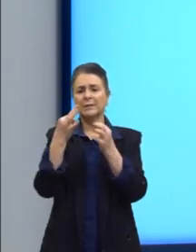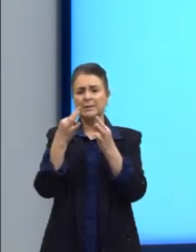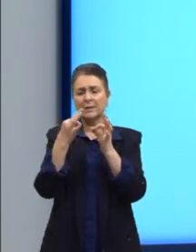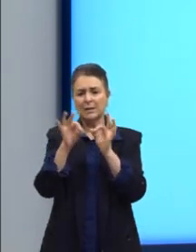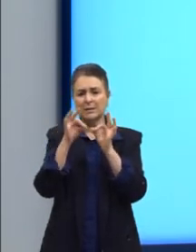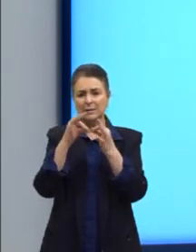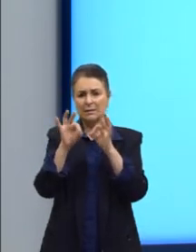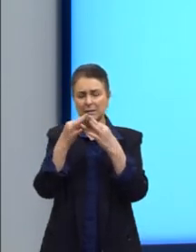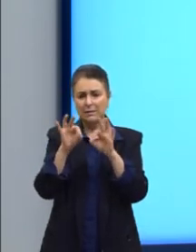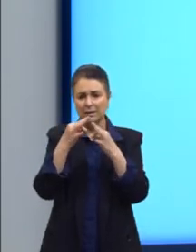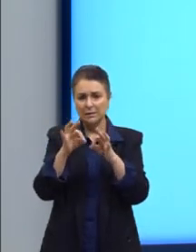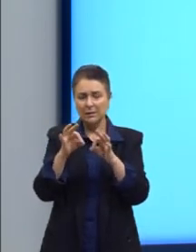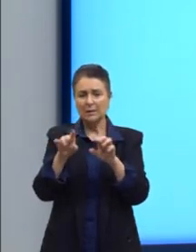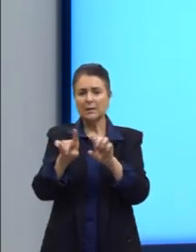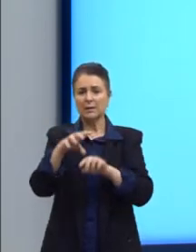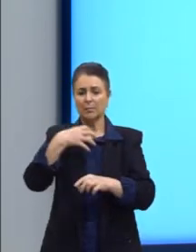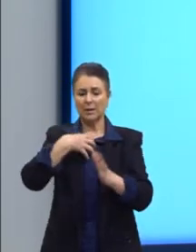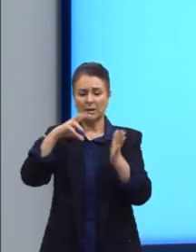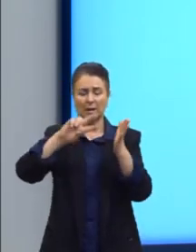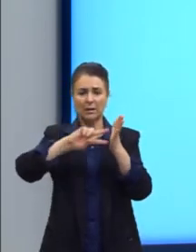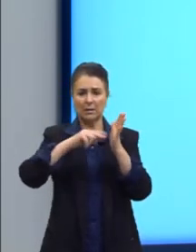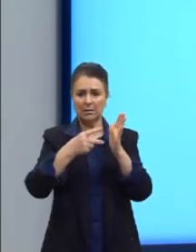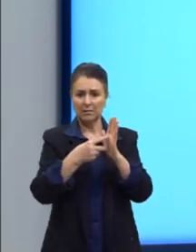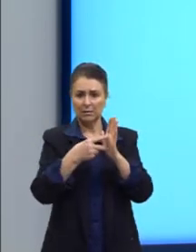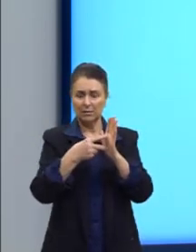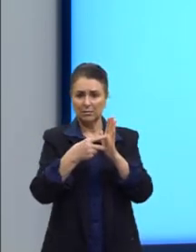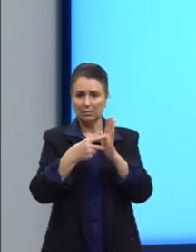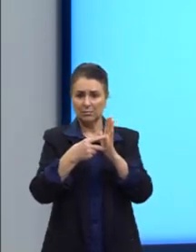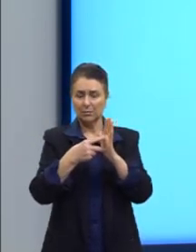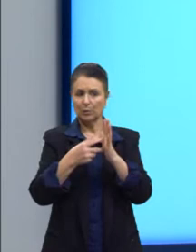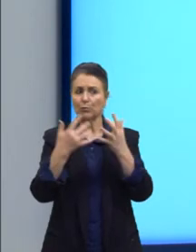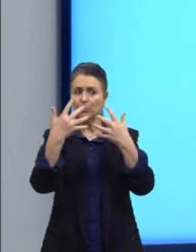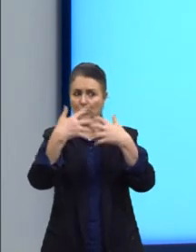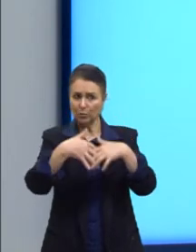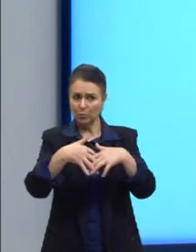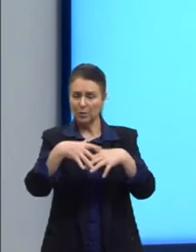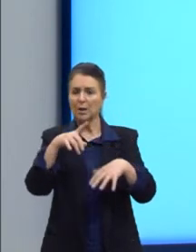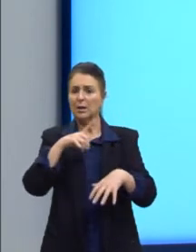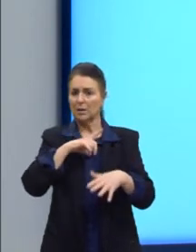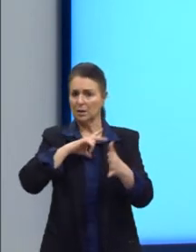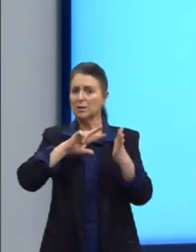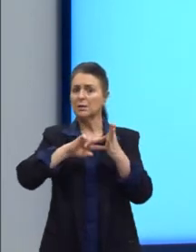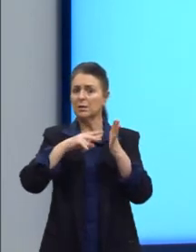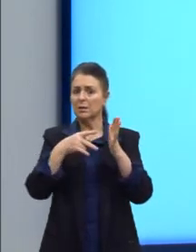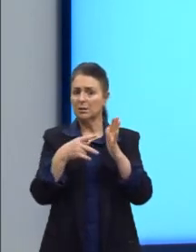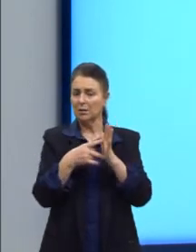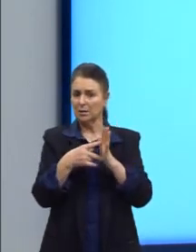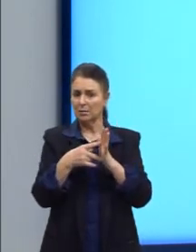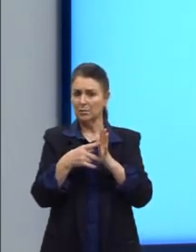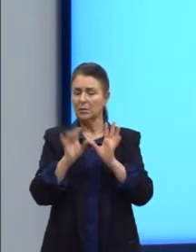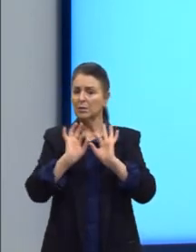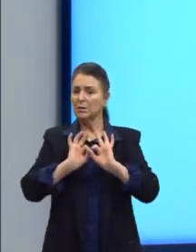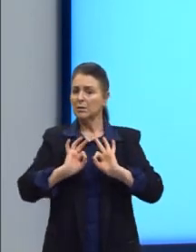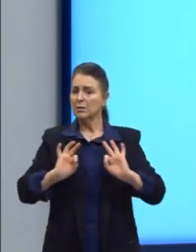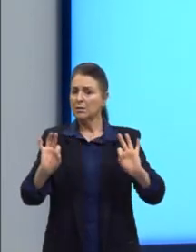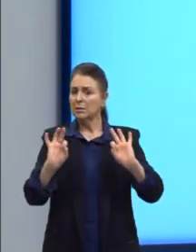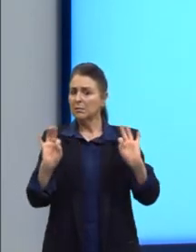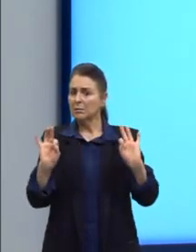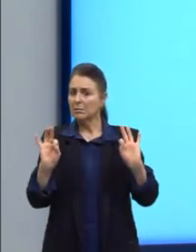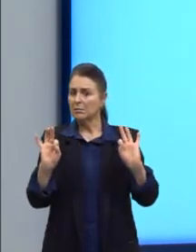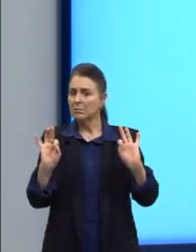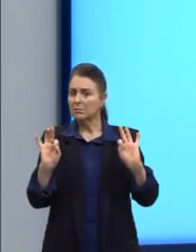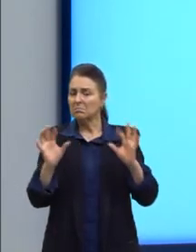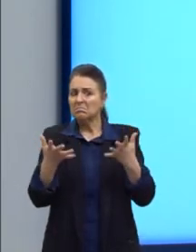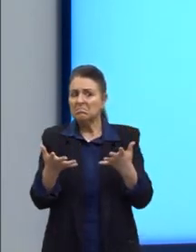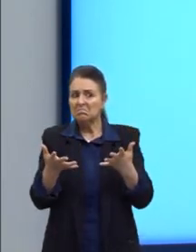elas são estruturas que funcionam e que tem significado então simplesmente trocar ele não